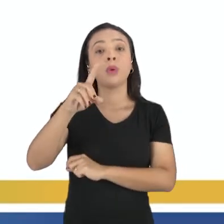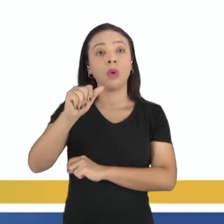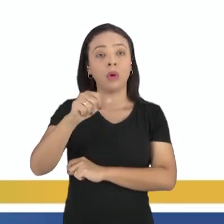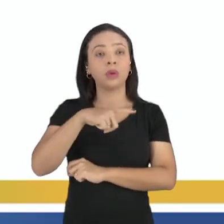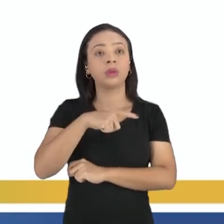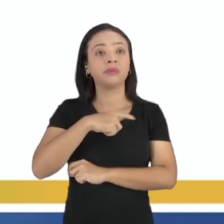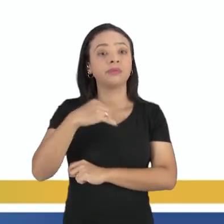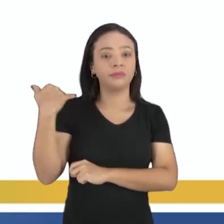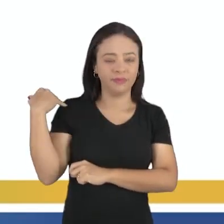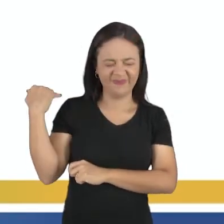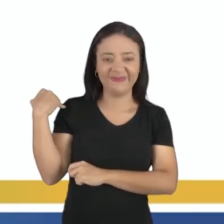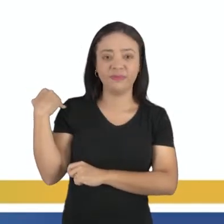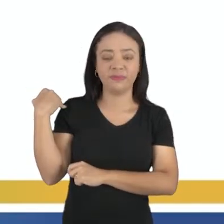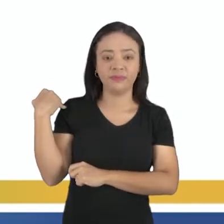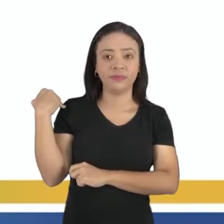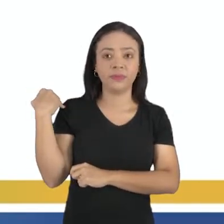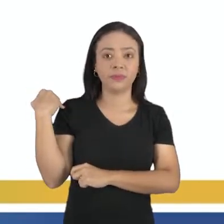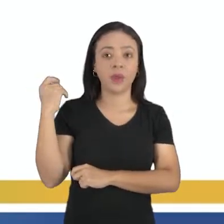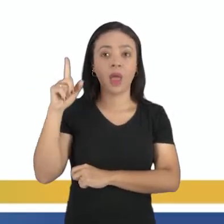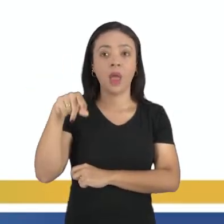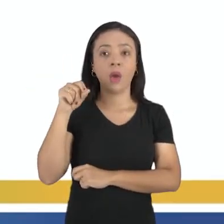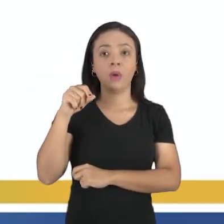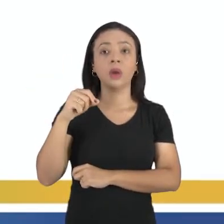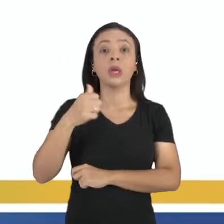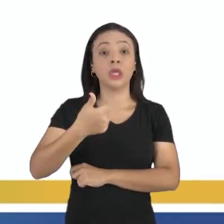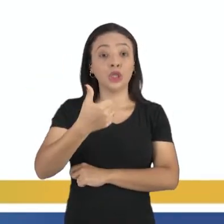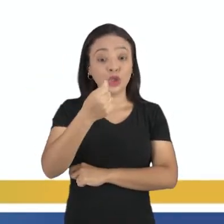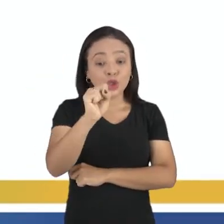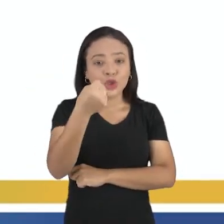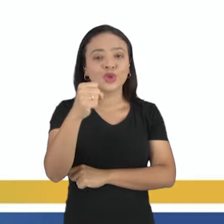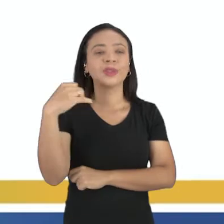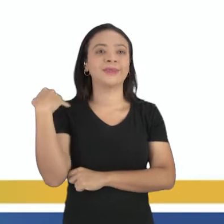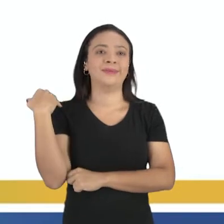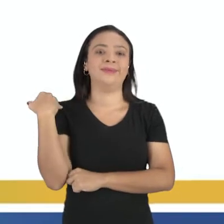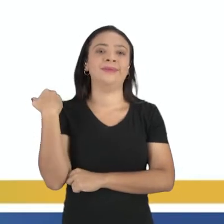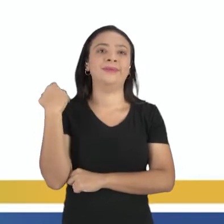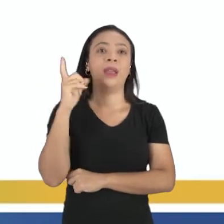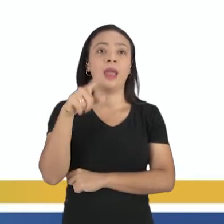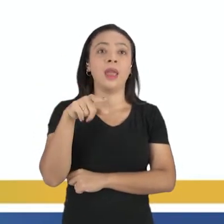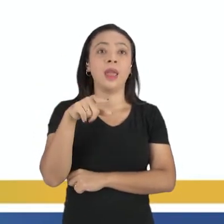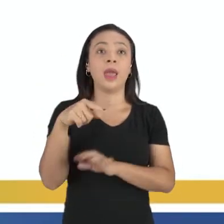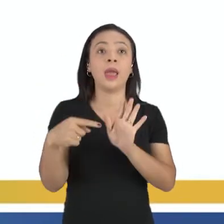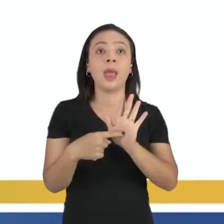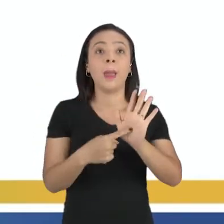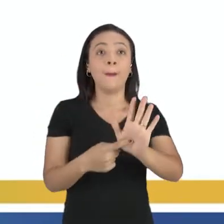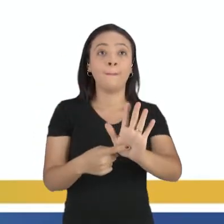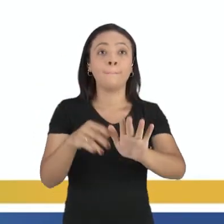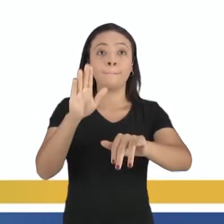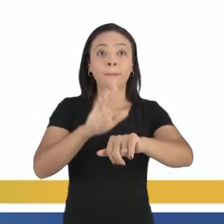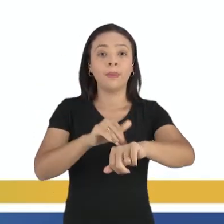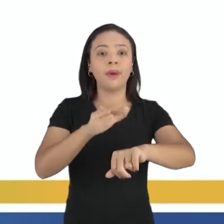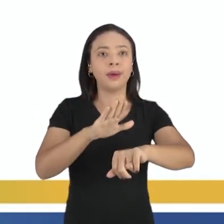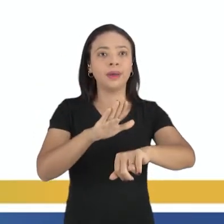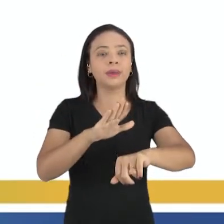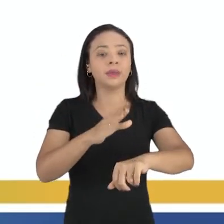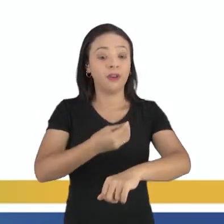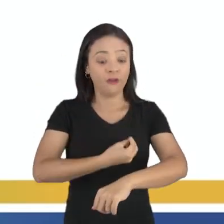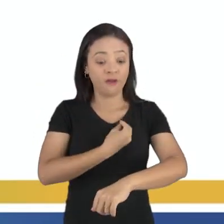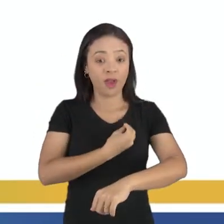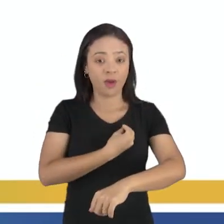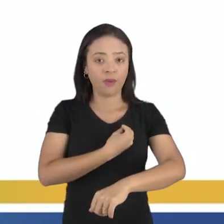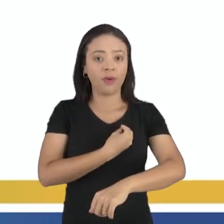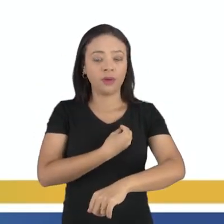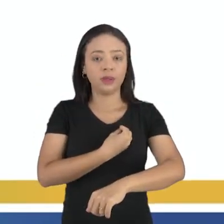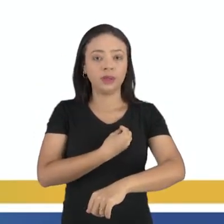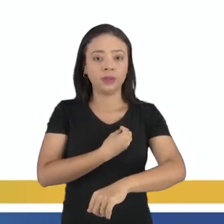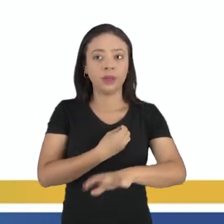as idades das amigas, perceba aí que é 18 anos, né, que é a idade que mais se repete, ela tem frequência absoluta